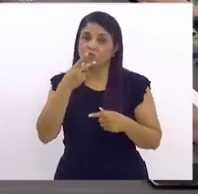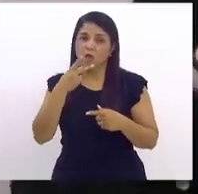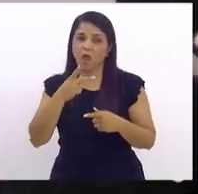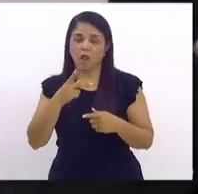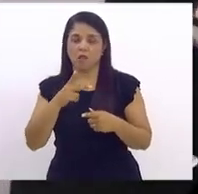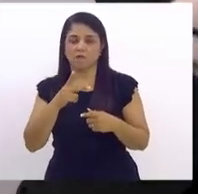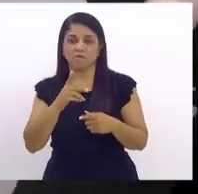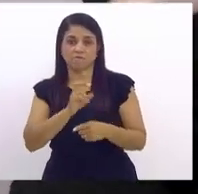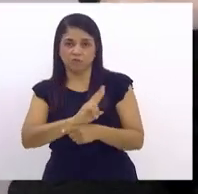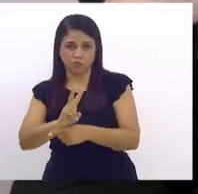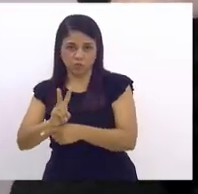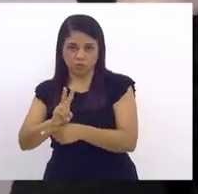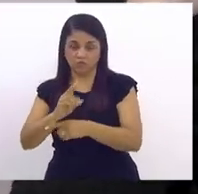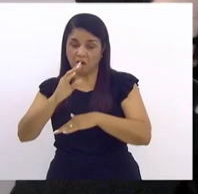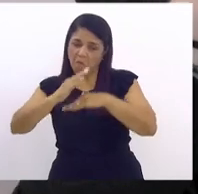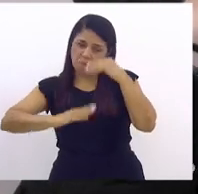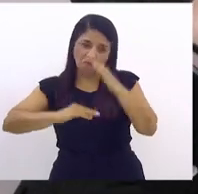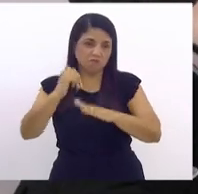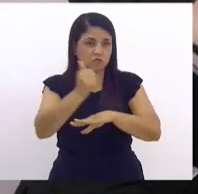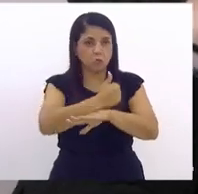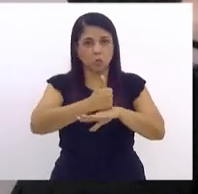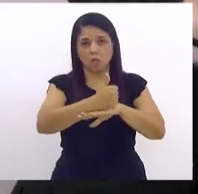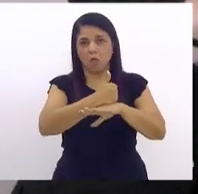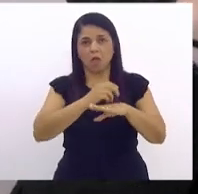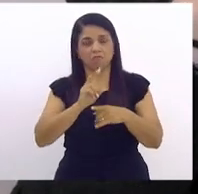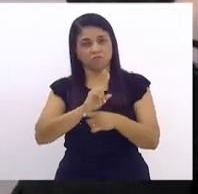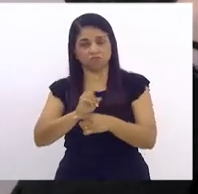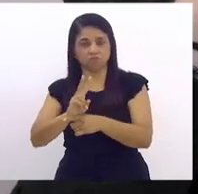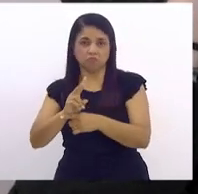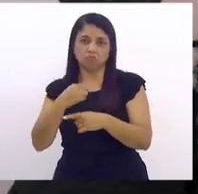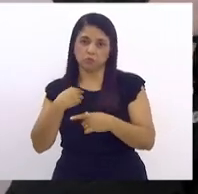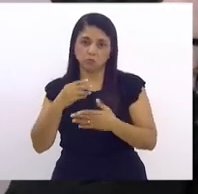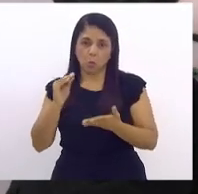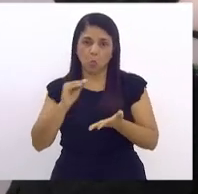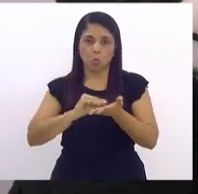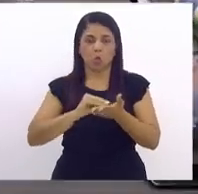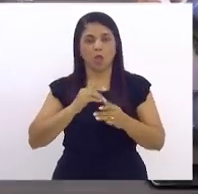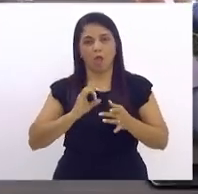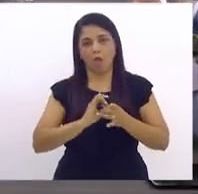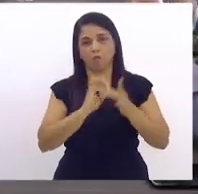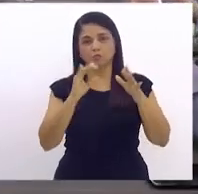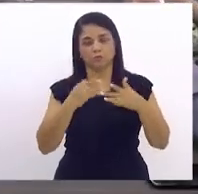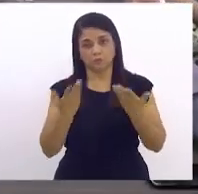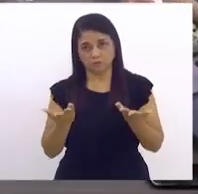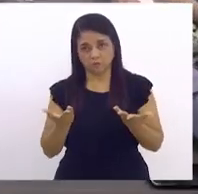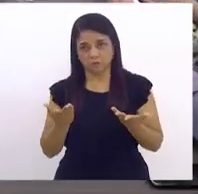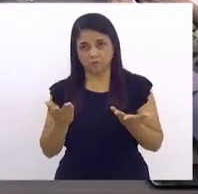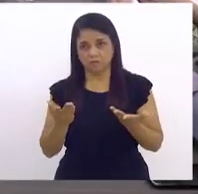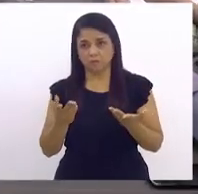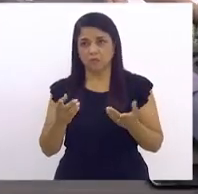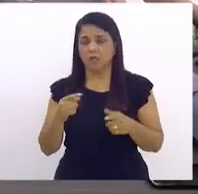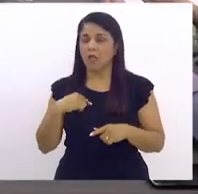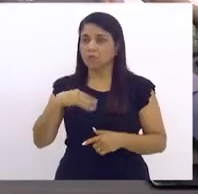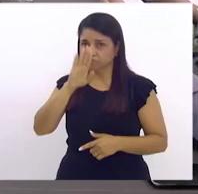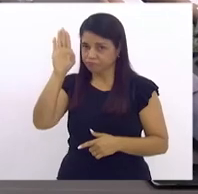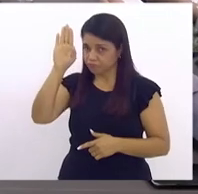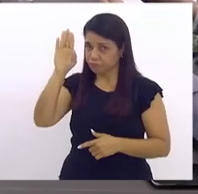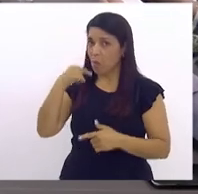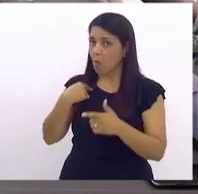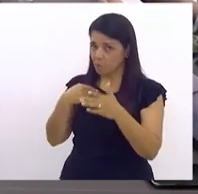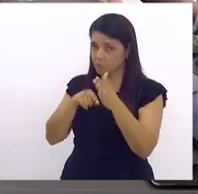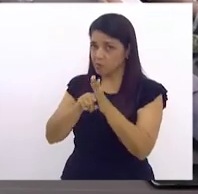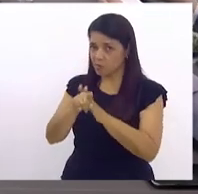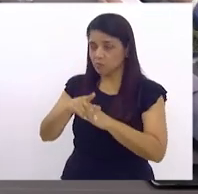Ele fala profissionais de vigilância, então... Por isso que eu botei autorizativo. Para discutir. Deputado Mink, eu queria também fazer uma